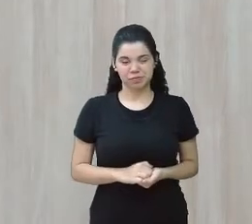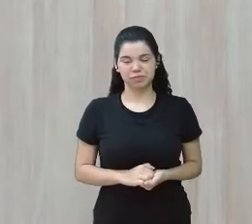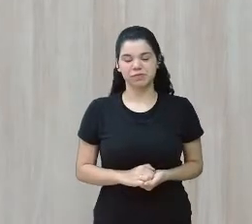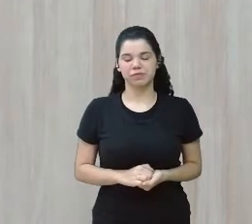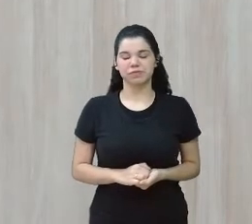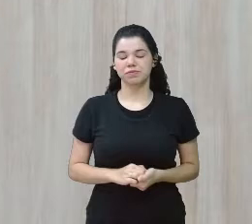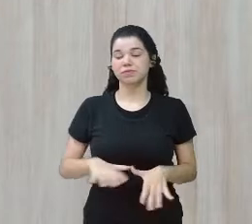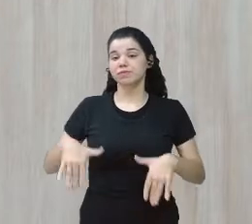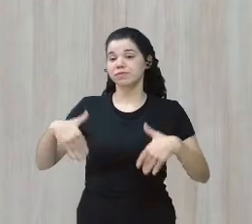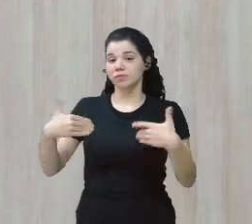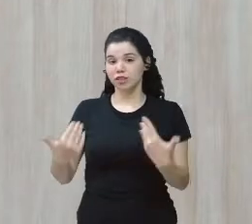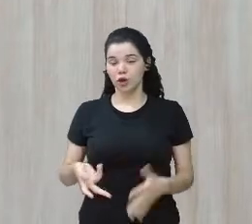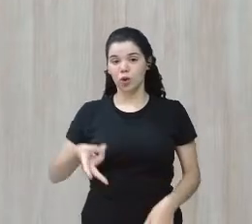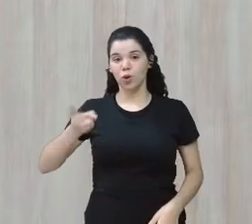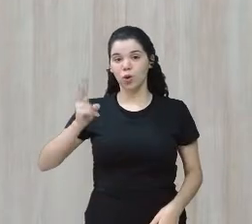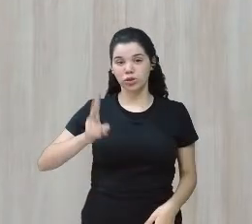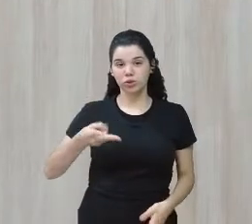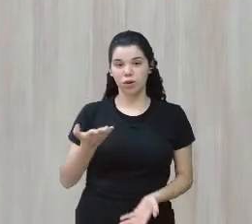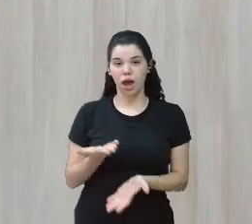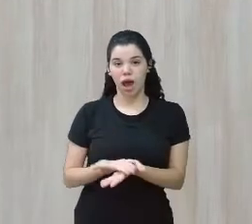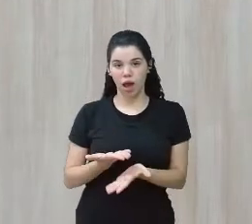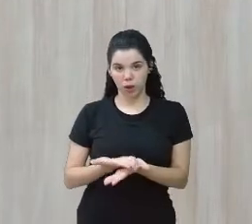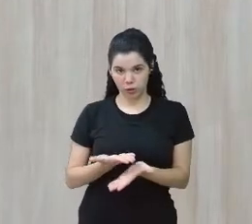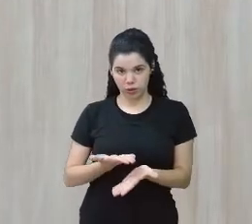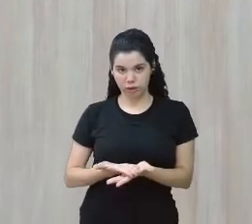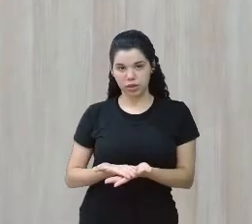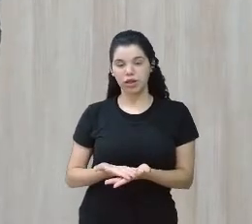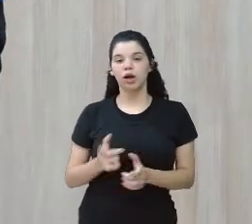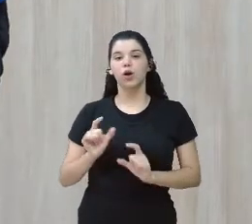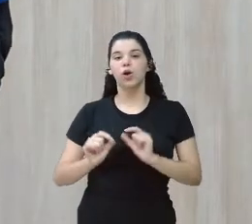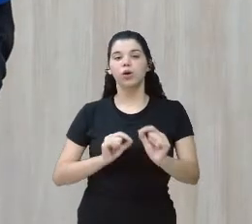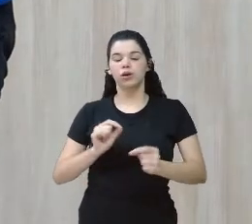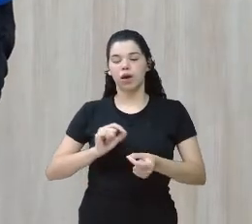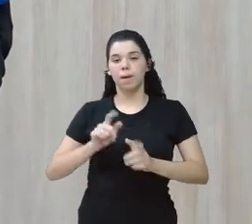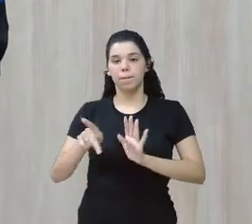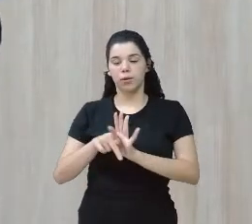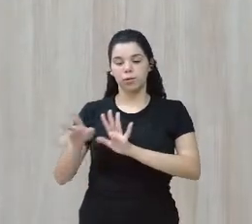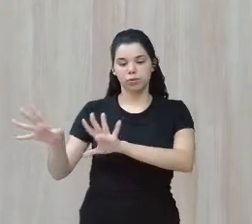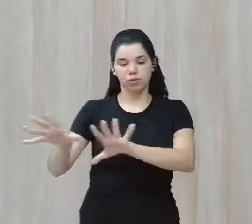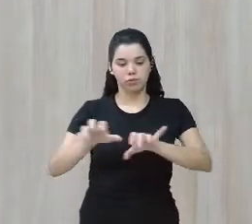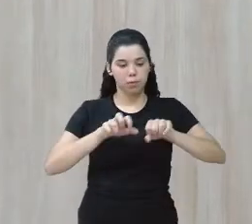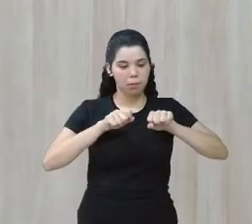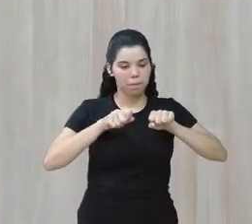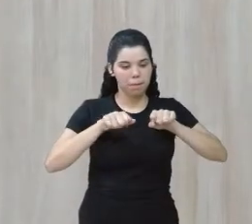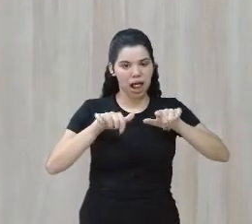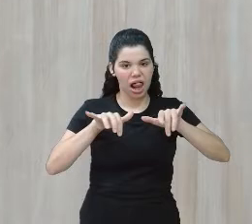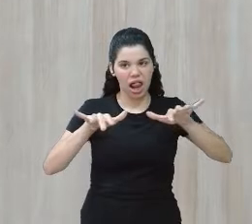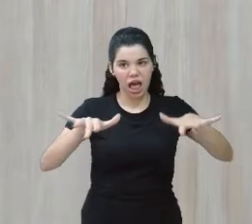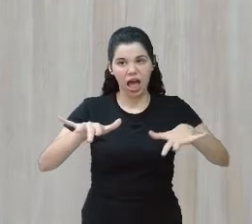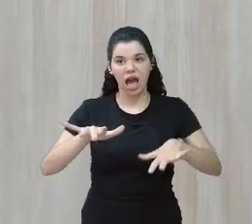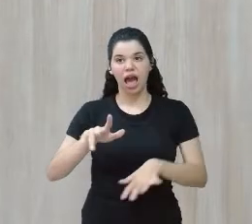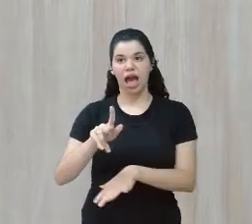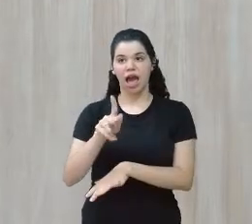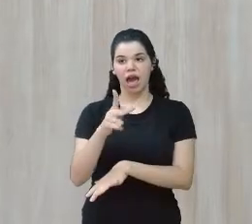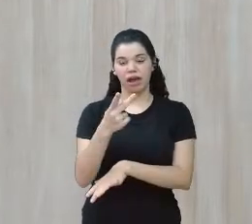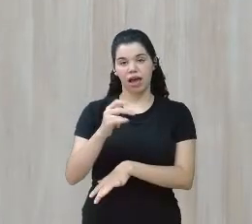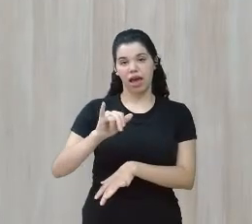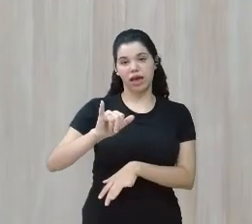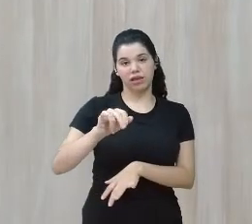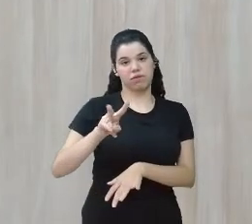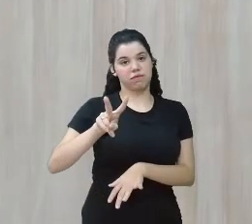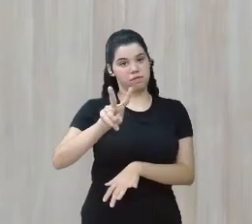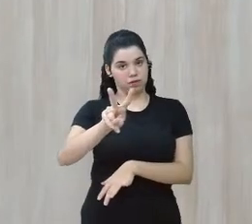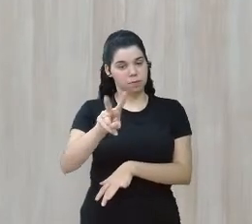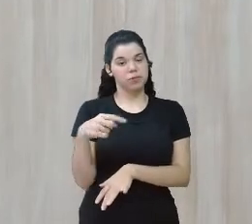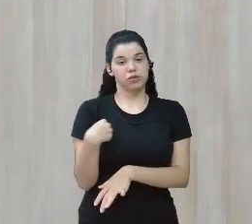né, a nossa aula, nós vemos aqui hoje a transmissão e prevenção contra o HIV. Esse cuidado que